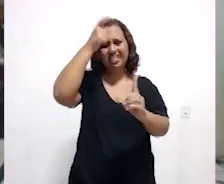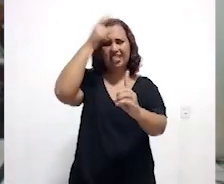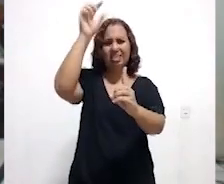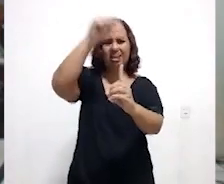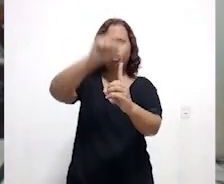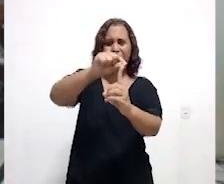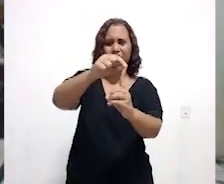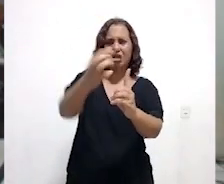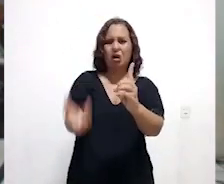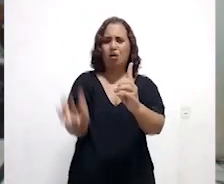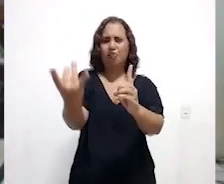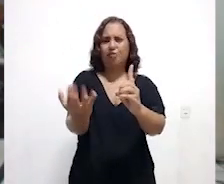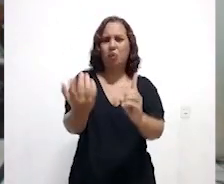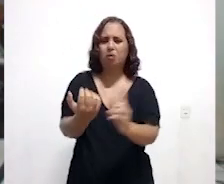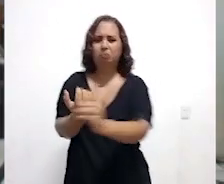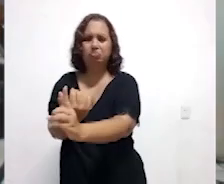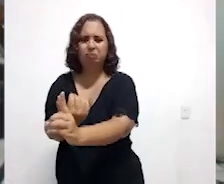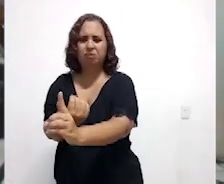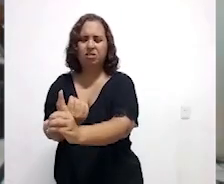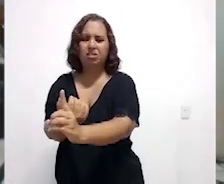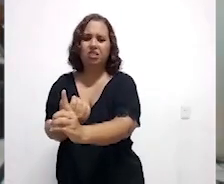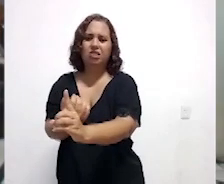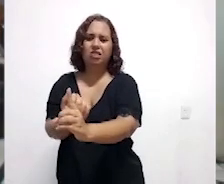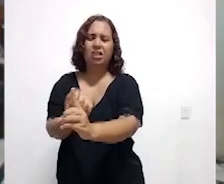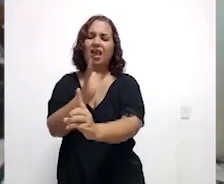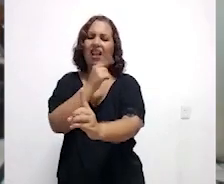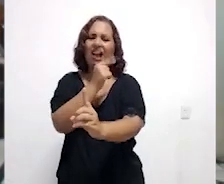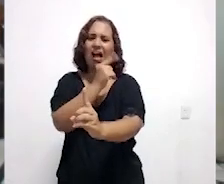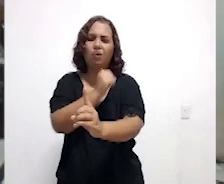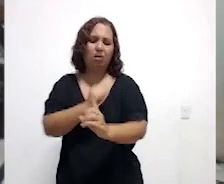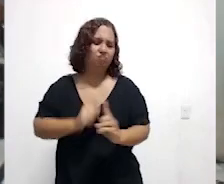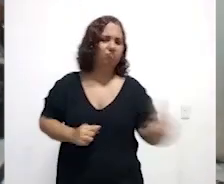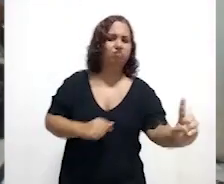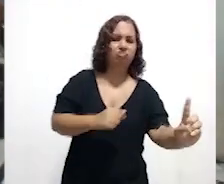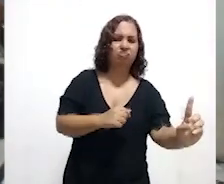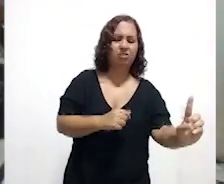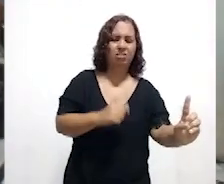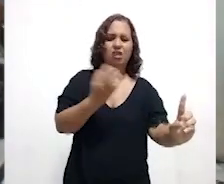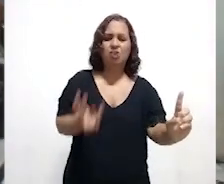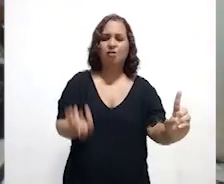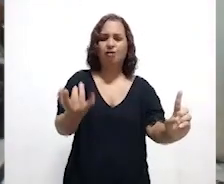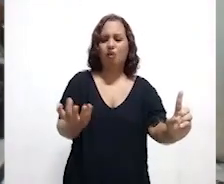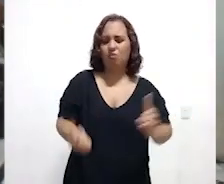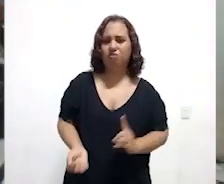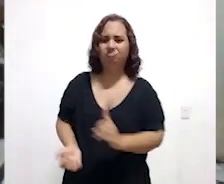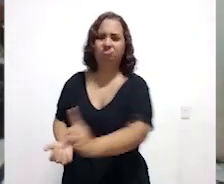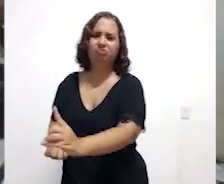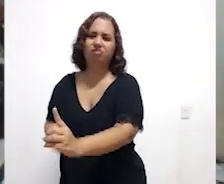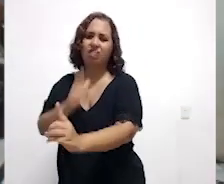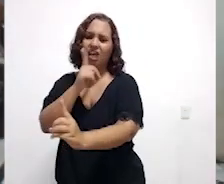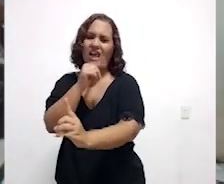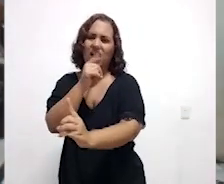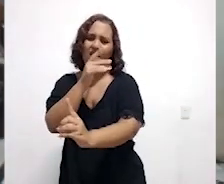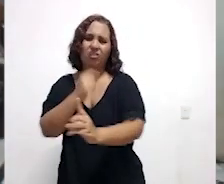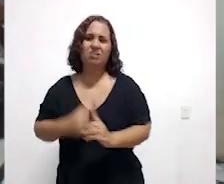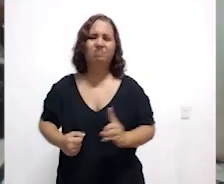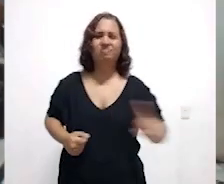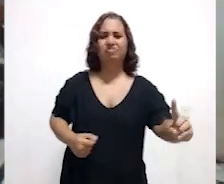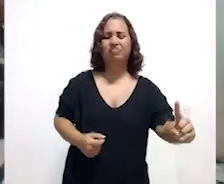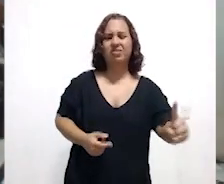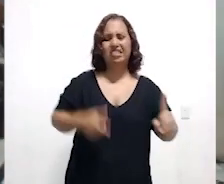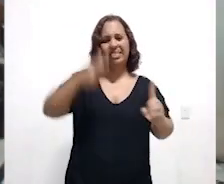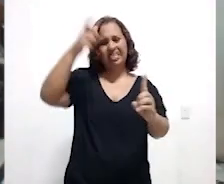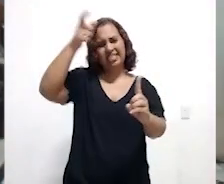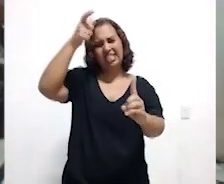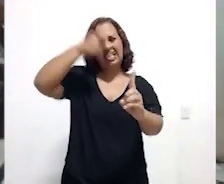se podes fazer alguma coisa, tem compaixão de nós e ajuda-nos. Se podes, disse